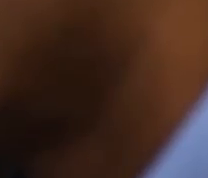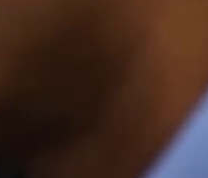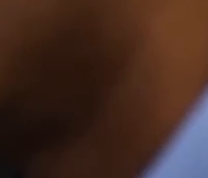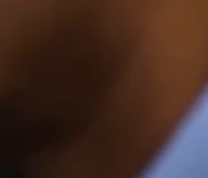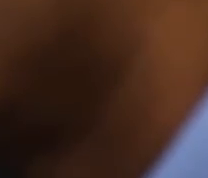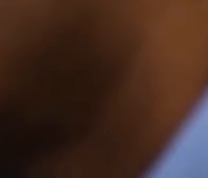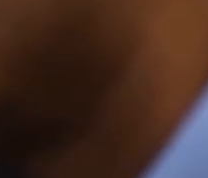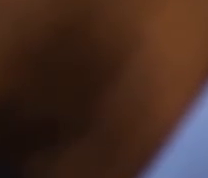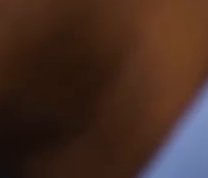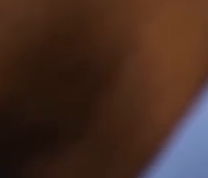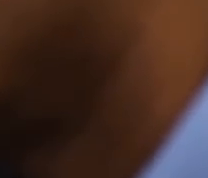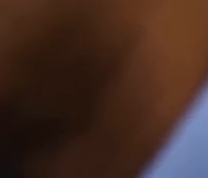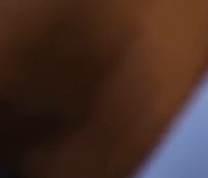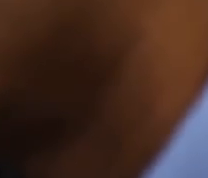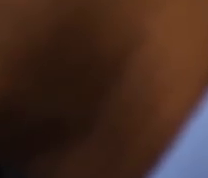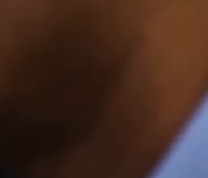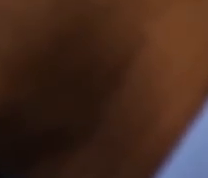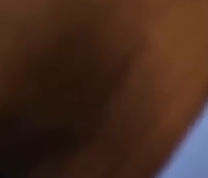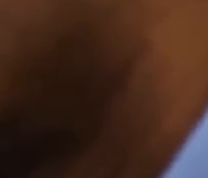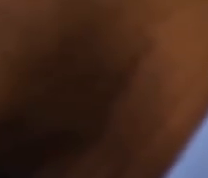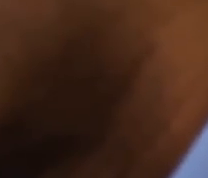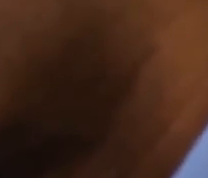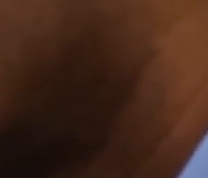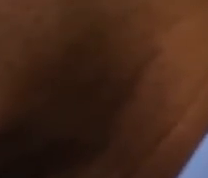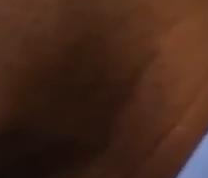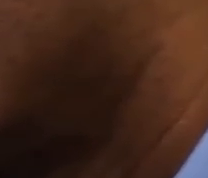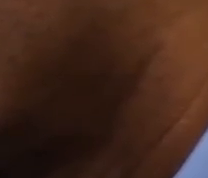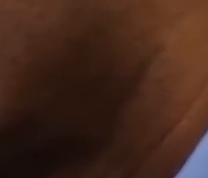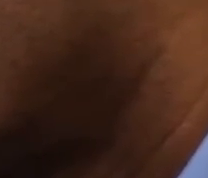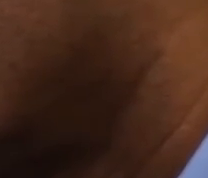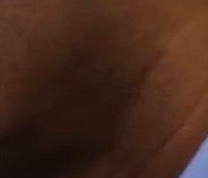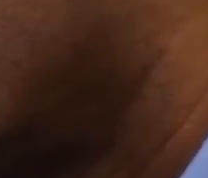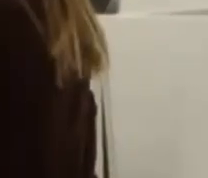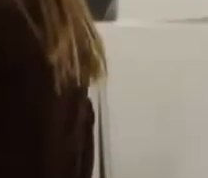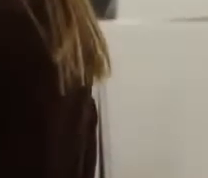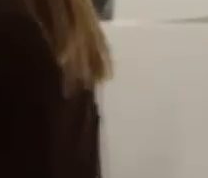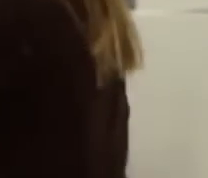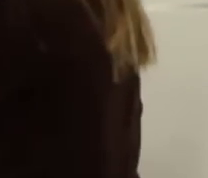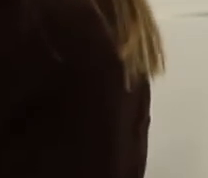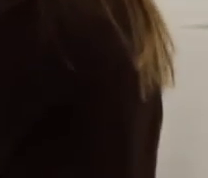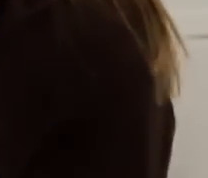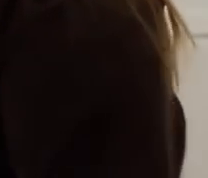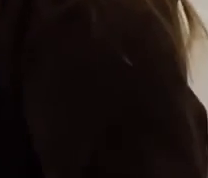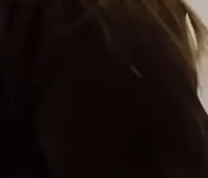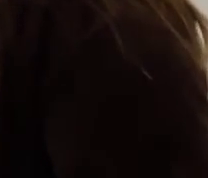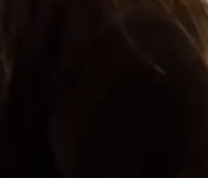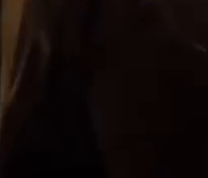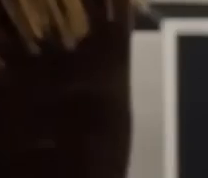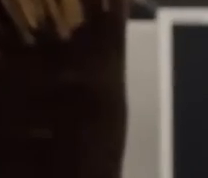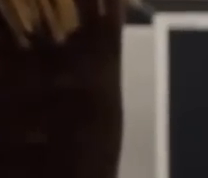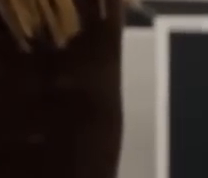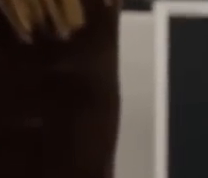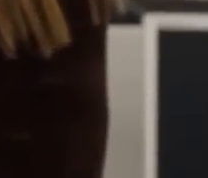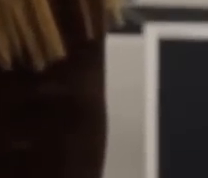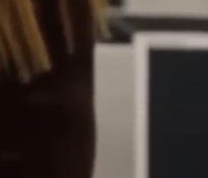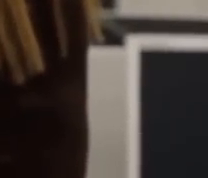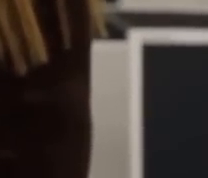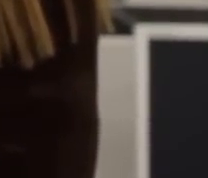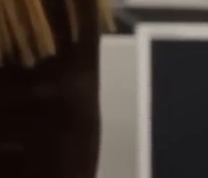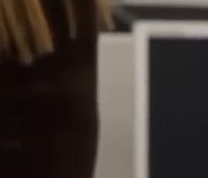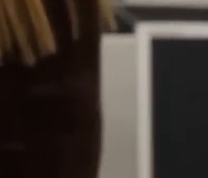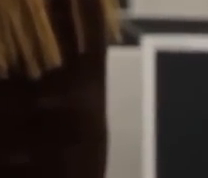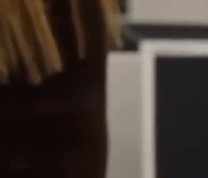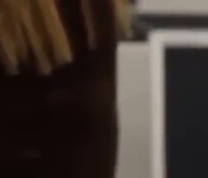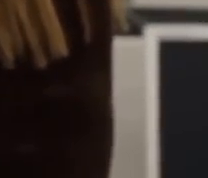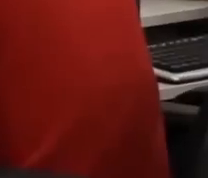receber e-mails, fazer currículos, acessar redes sociais e procurar emprego. Tudo com apoio dos monitores da Câmara